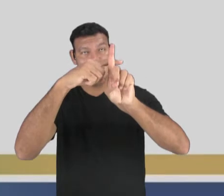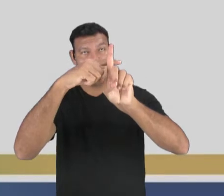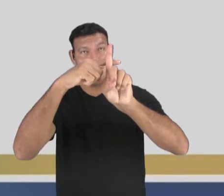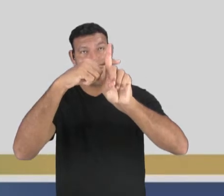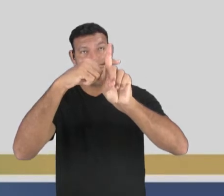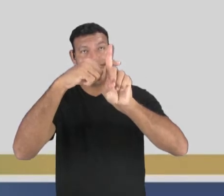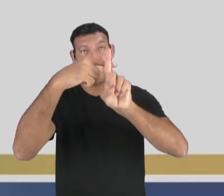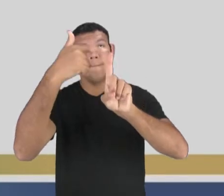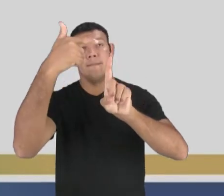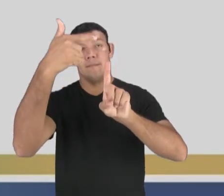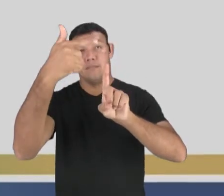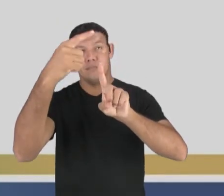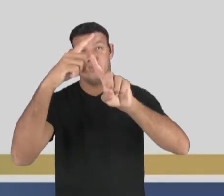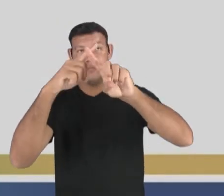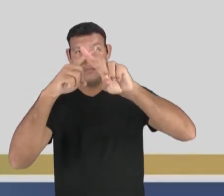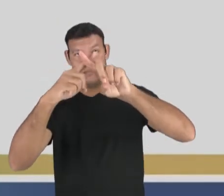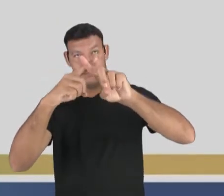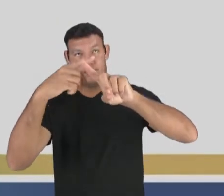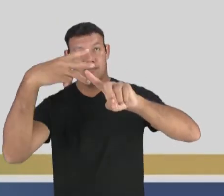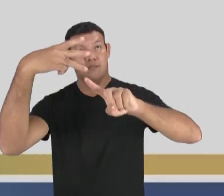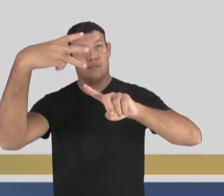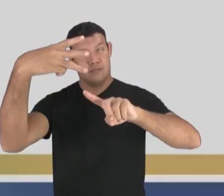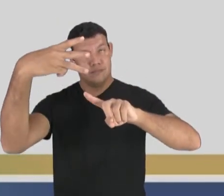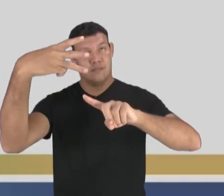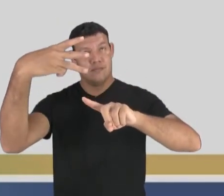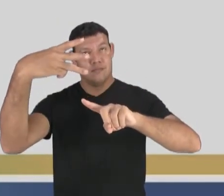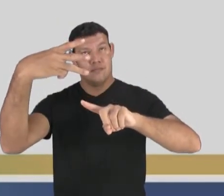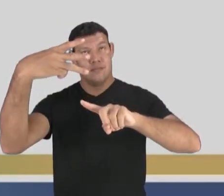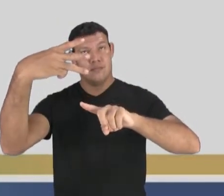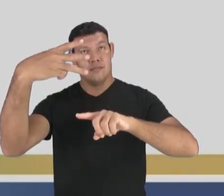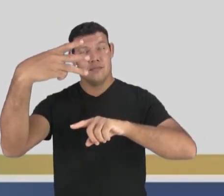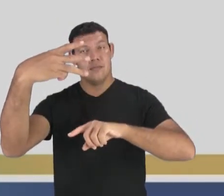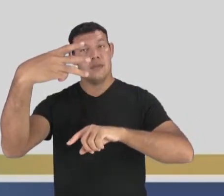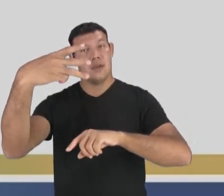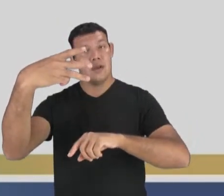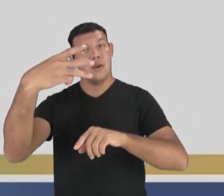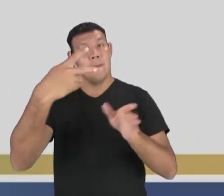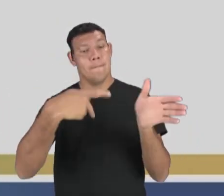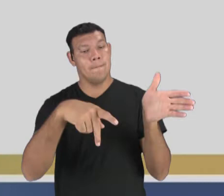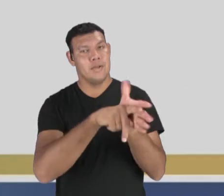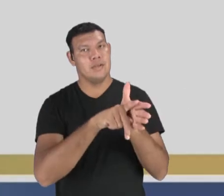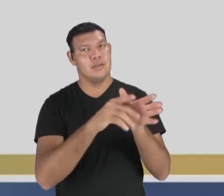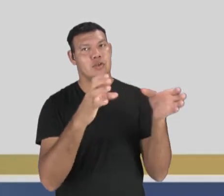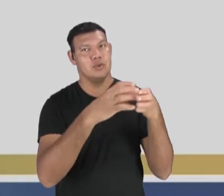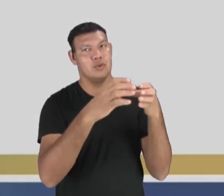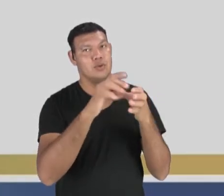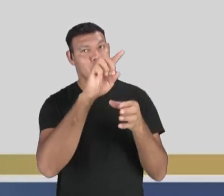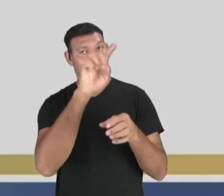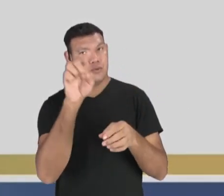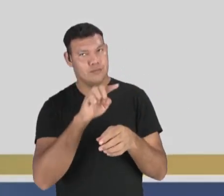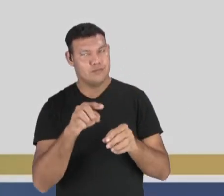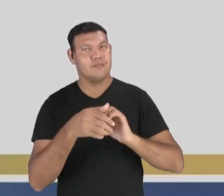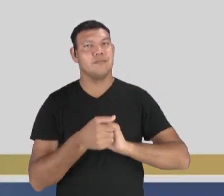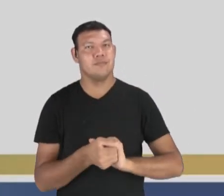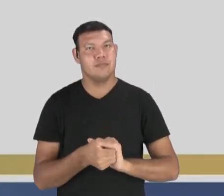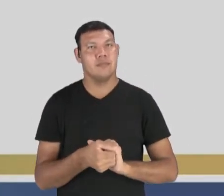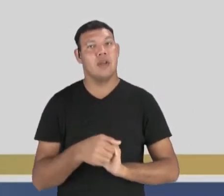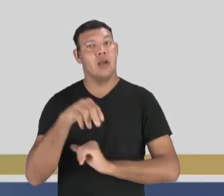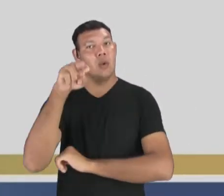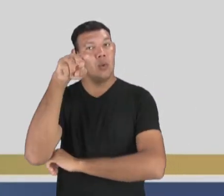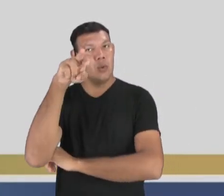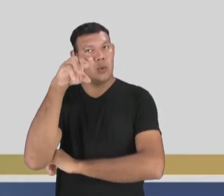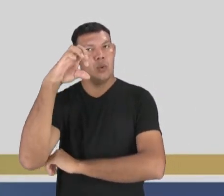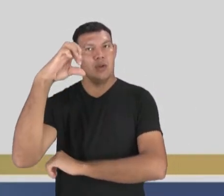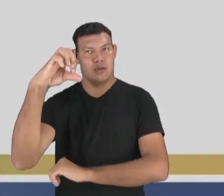y, mais 2 vezes o 3 pertence ao z, certo? E aí, nesse